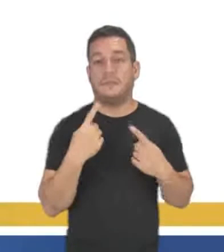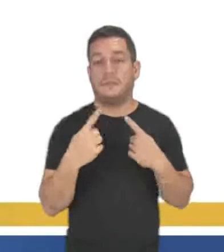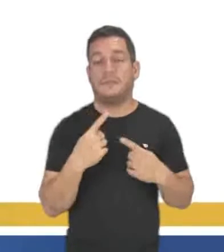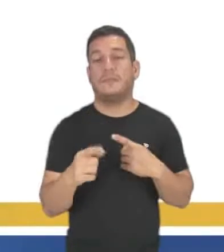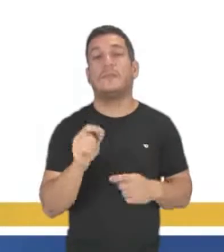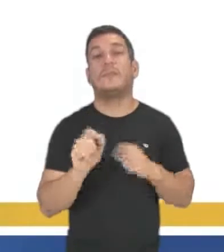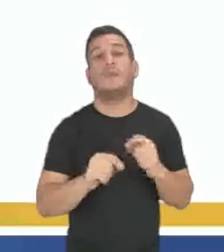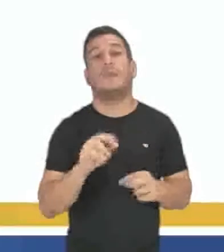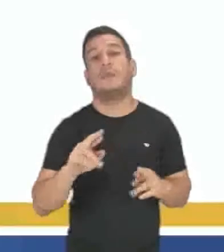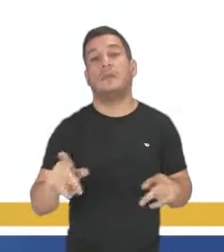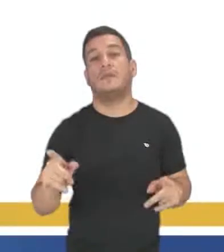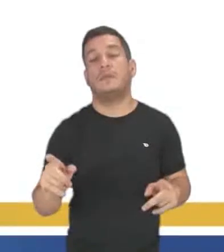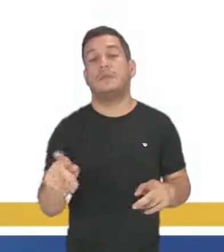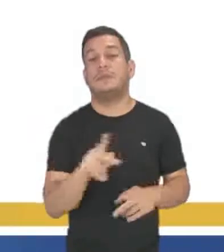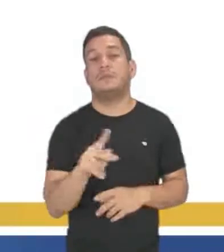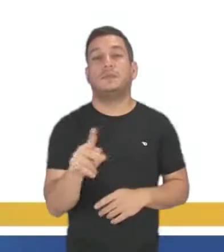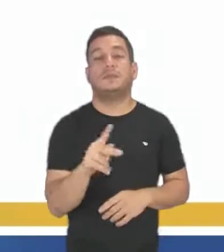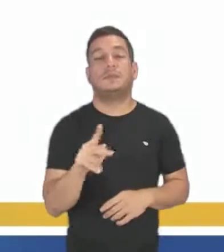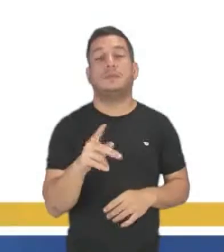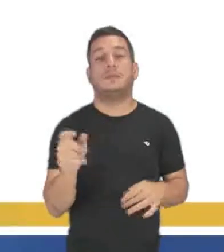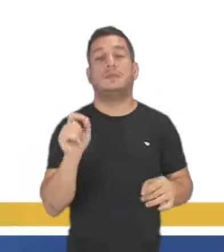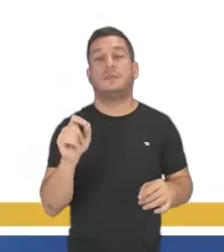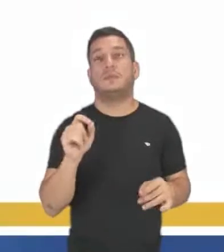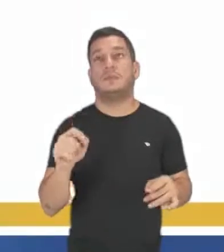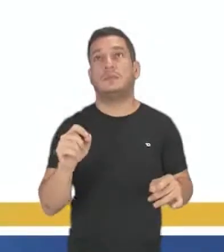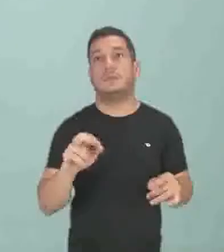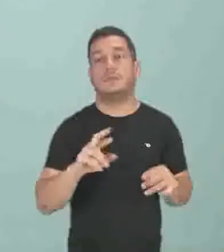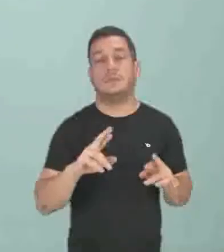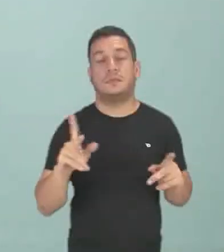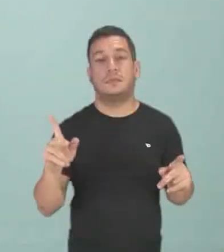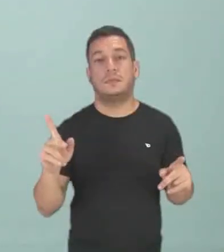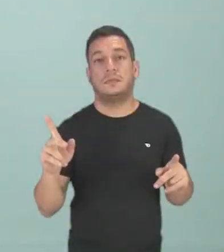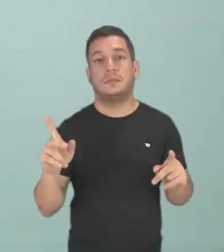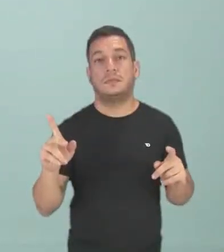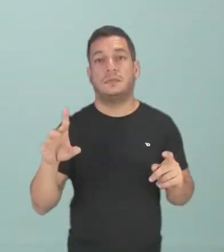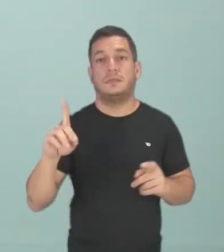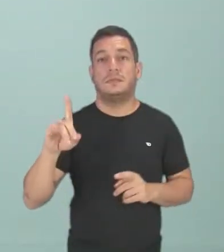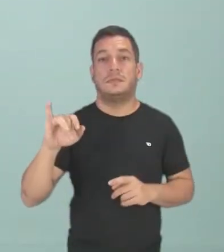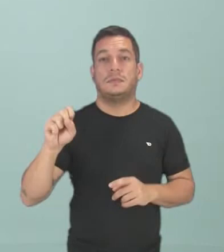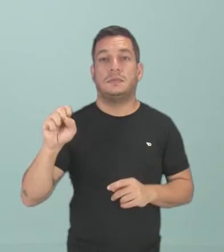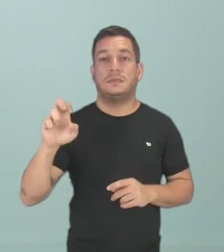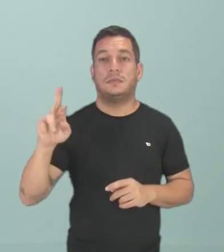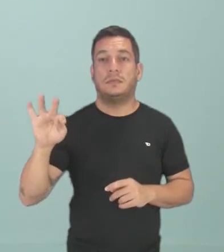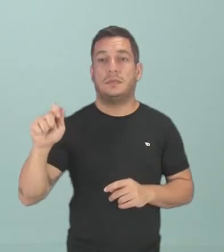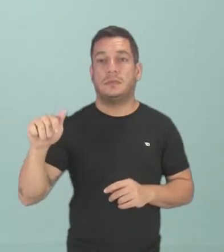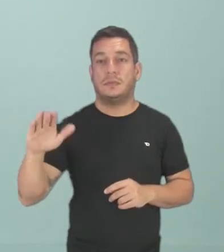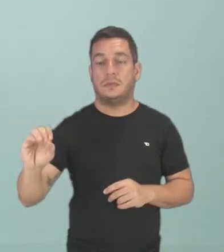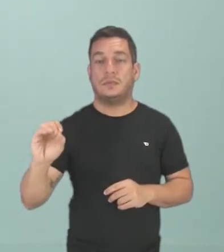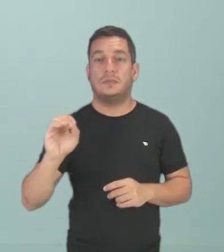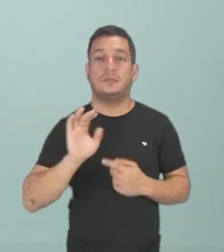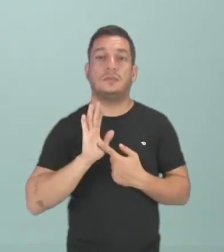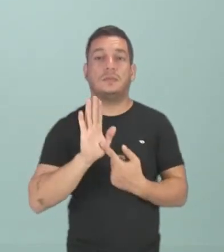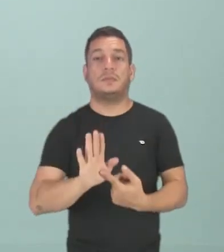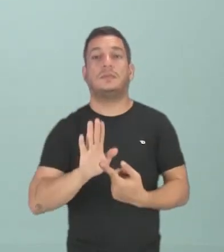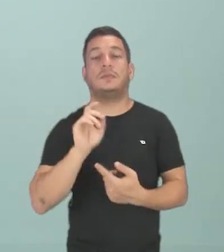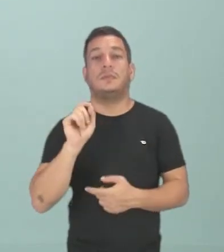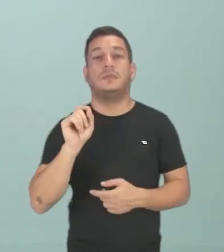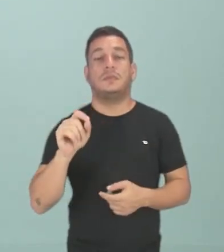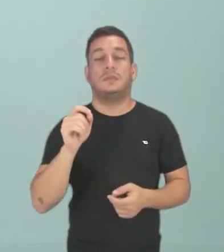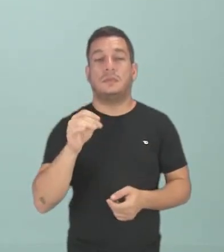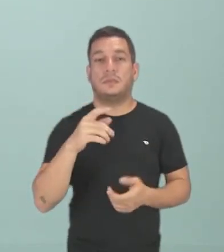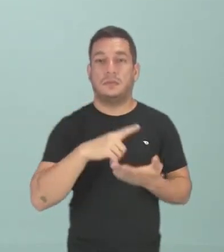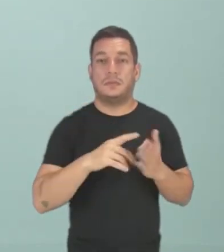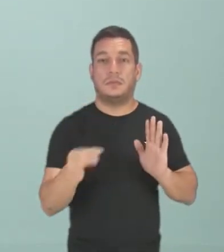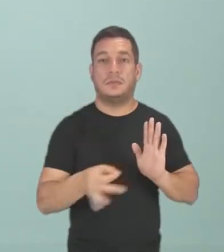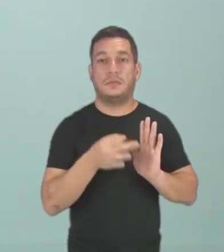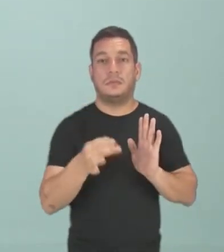E o que difere, professor? O que diferencia a dissertação argumentativa ou expositiva do artigo